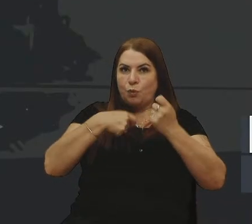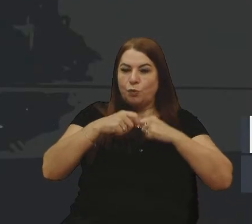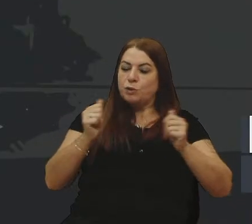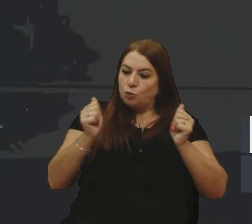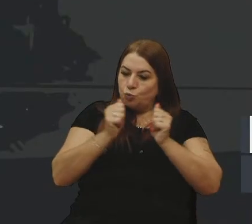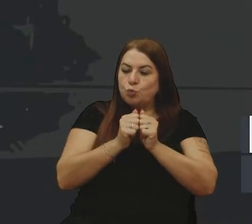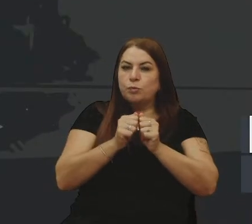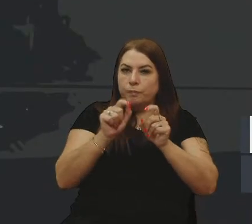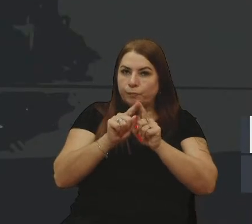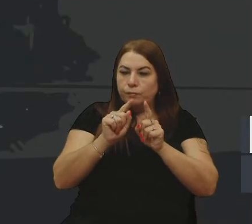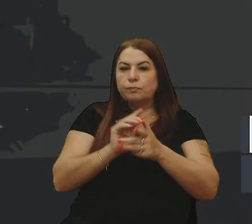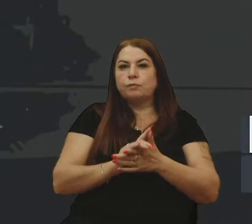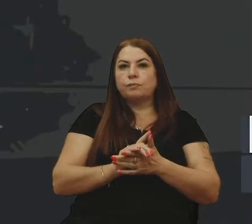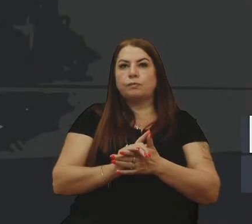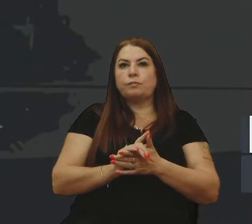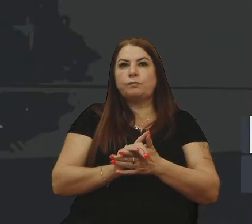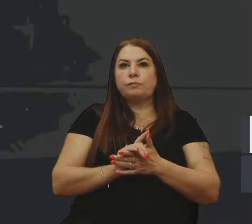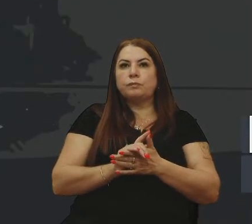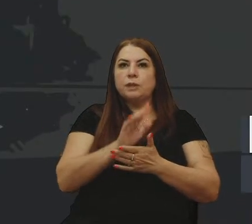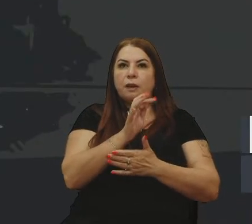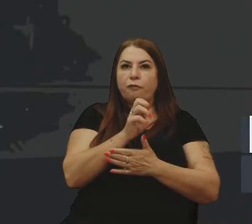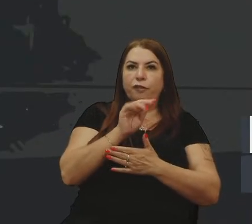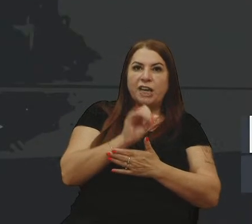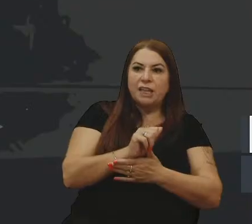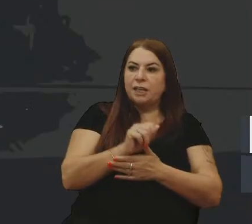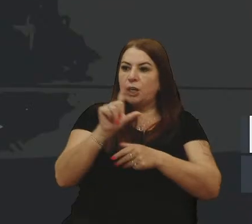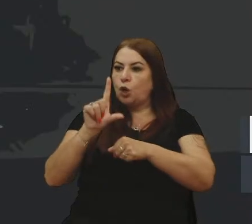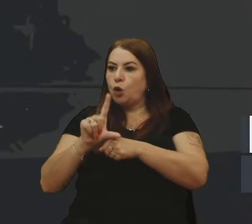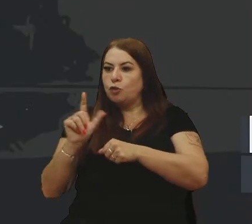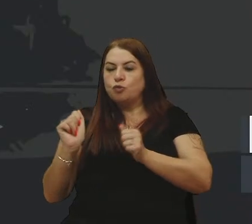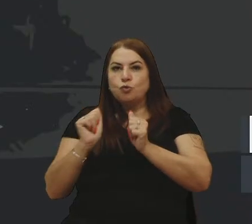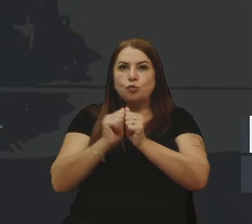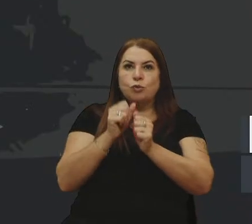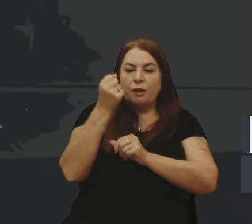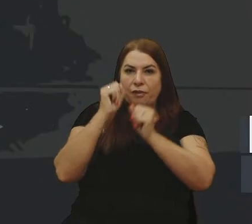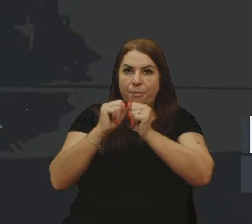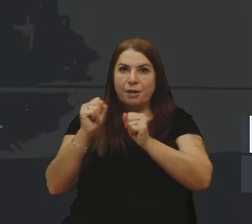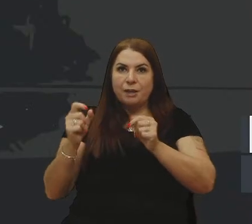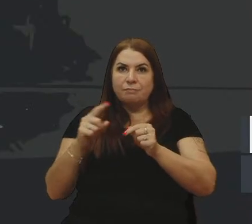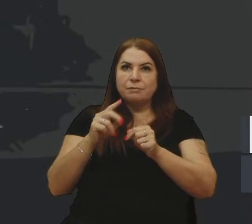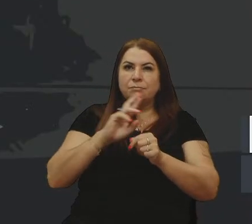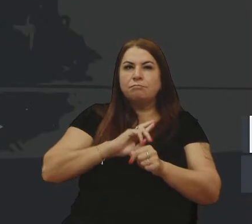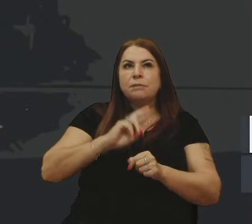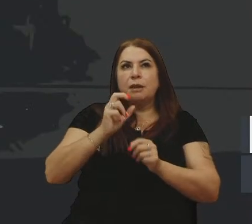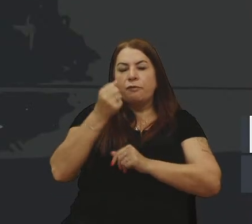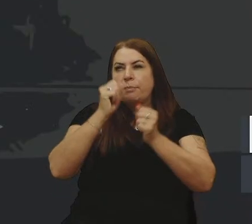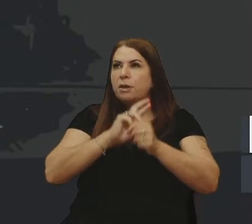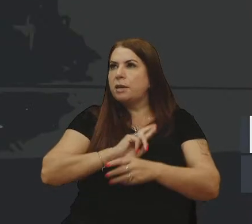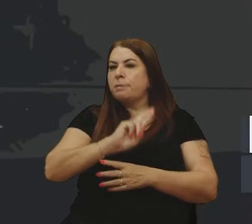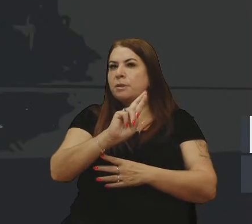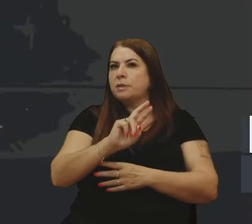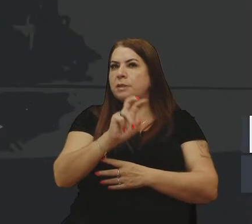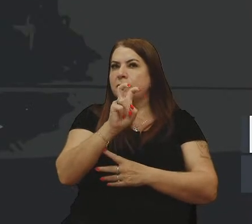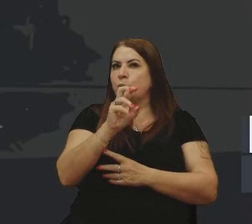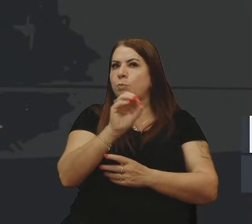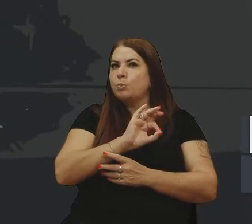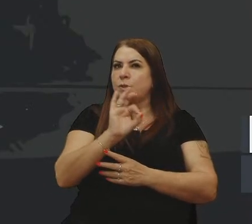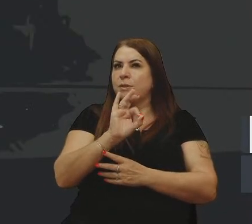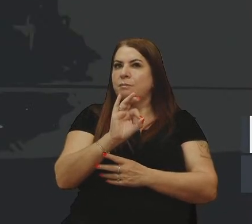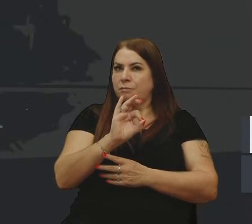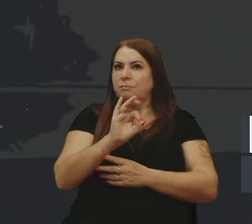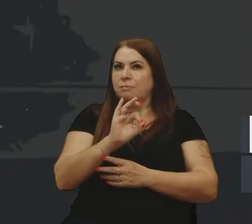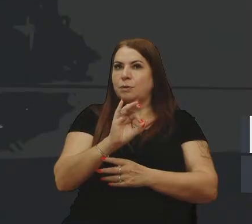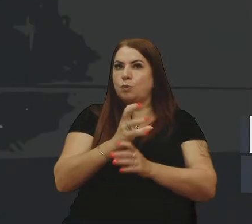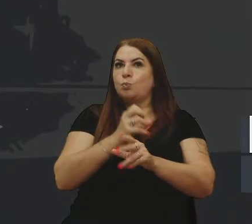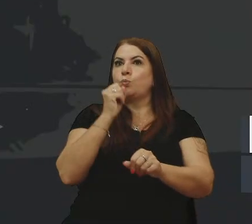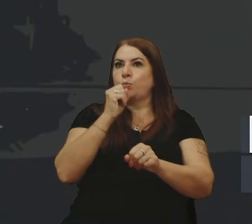ali. Então, tanto franqueadora quanto fábrica juntos, a fábrica representa aí 50% praticamente do